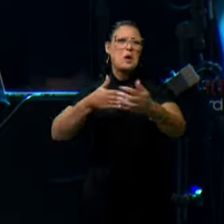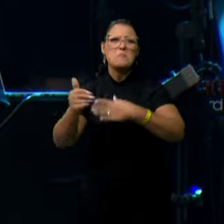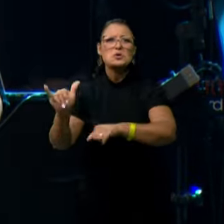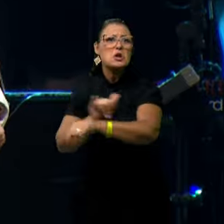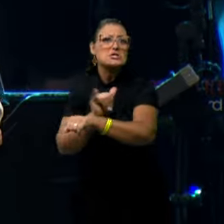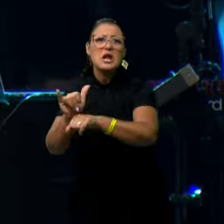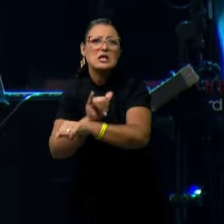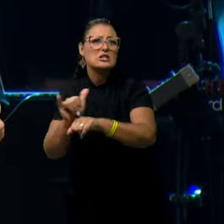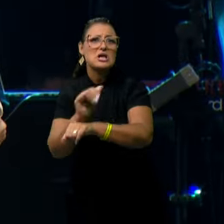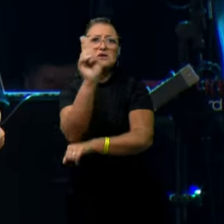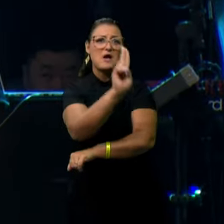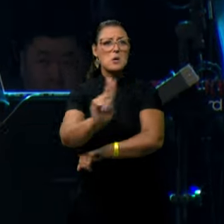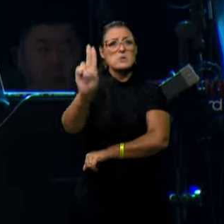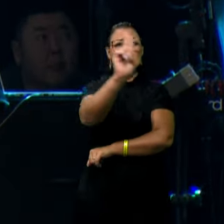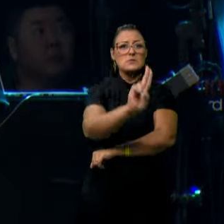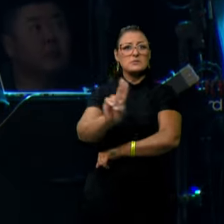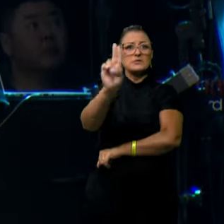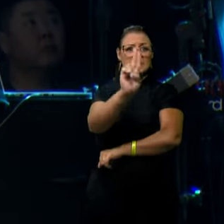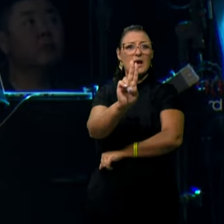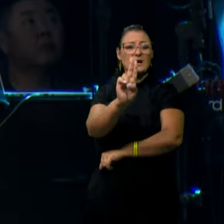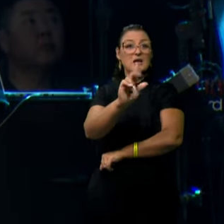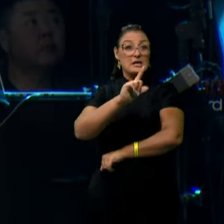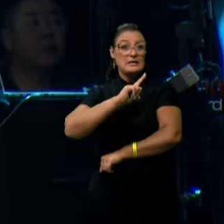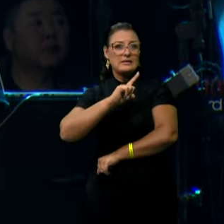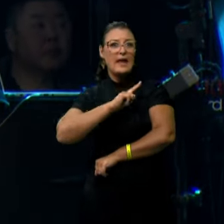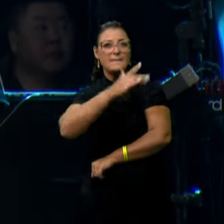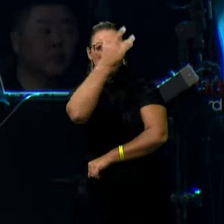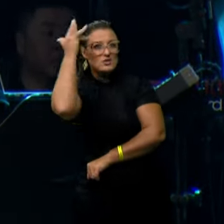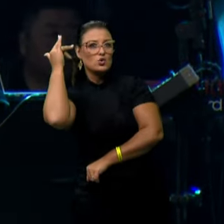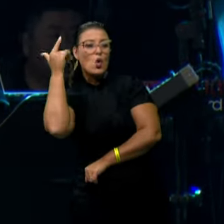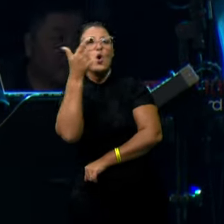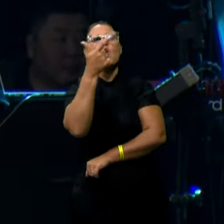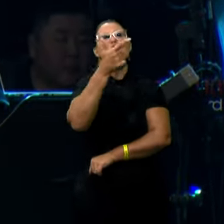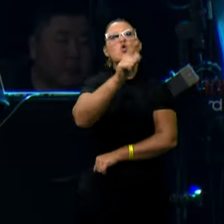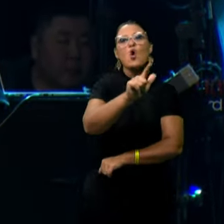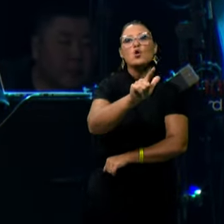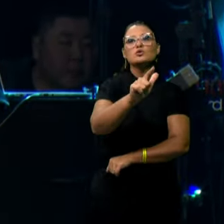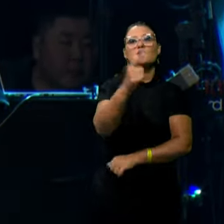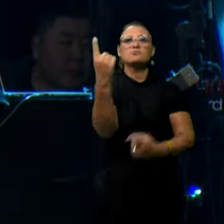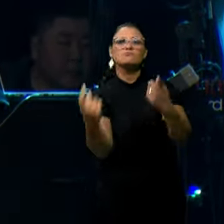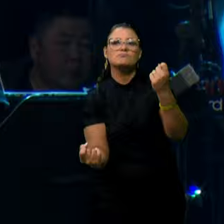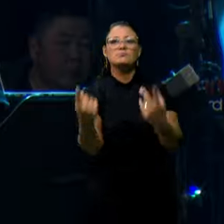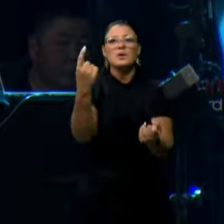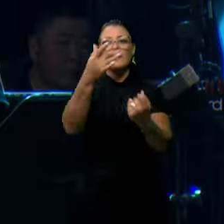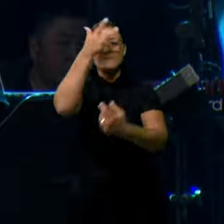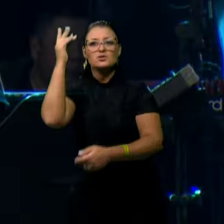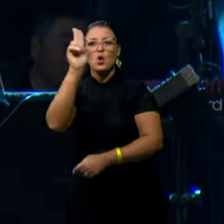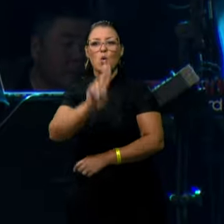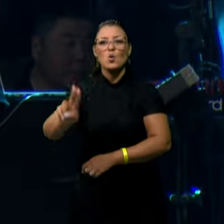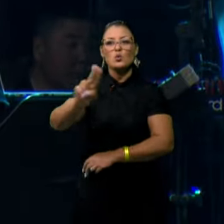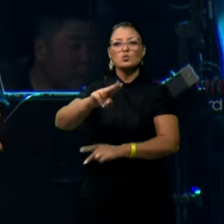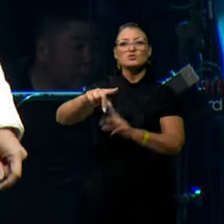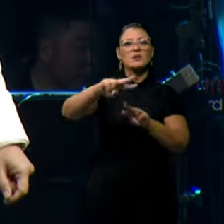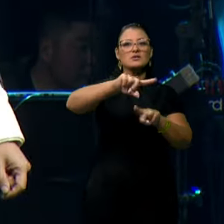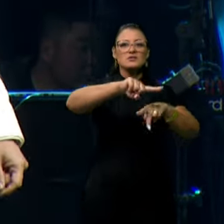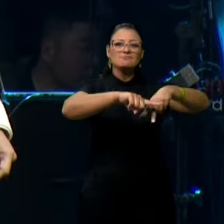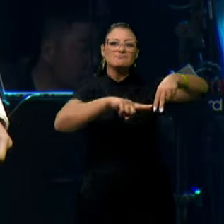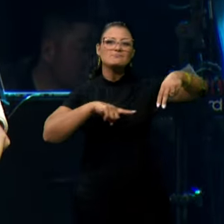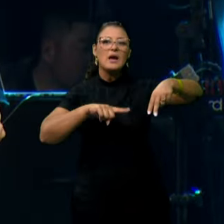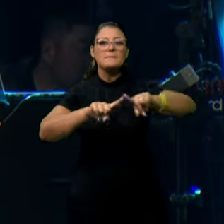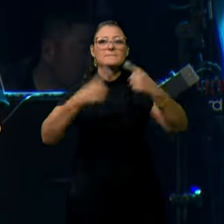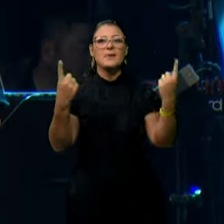pessoal assim Existe algum de vocês sem outras áreas que você pensa que o que está enfrentando e pessoal mas não é pessoal